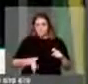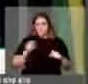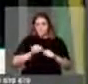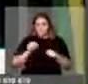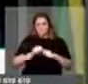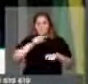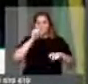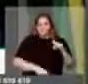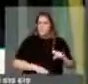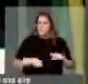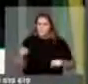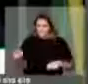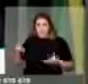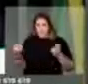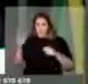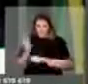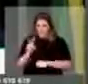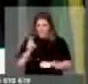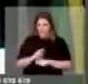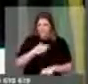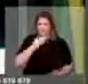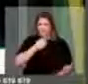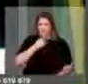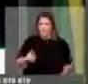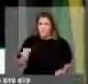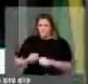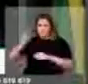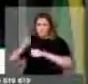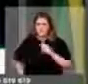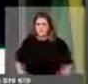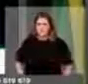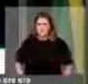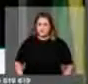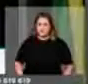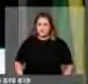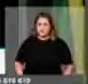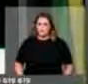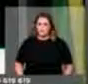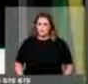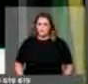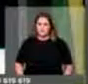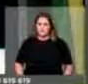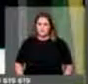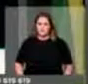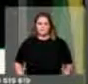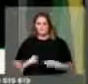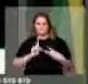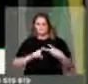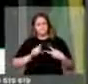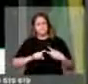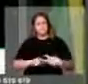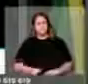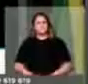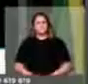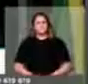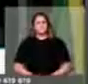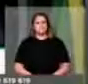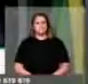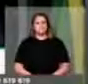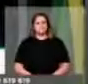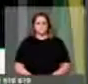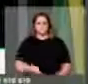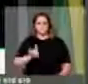propriedade se você estiver passando lá e vídeos e atirasse batata dos canalhas você responderia 1 mas não queria